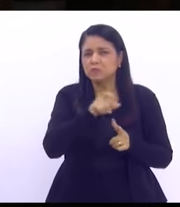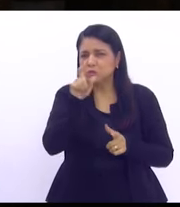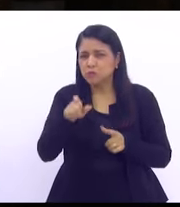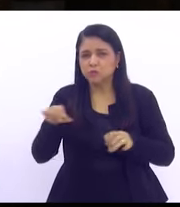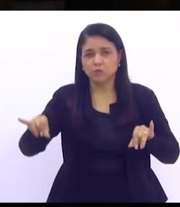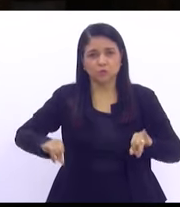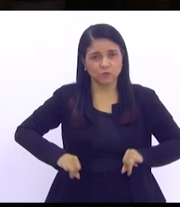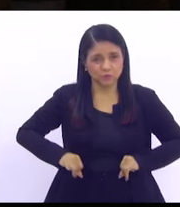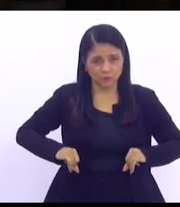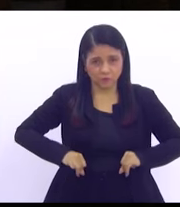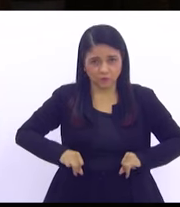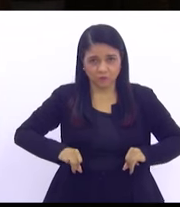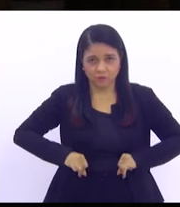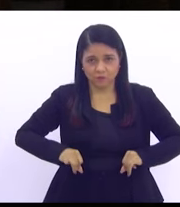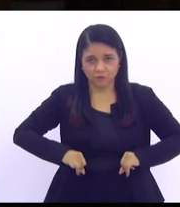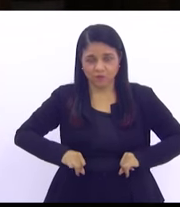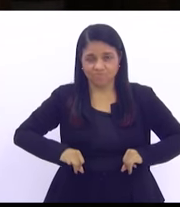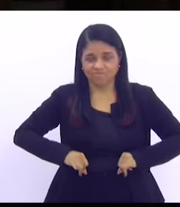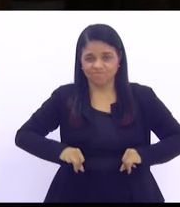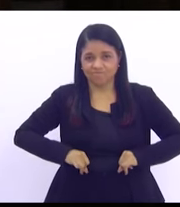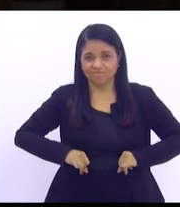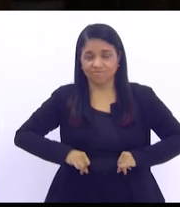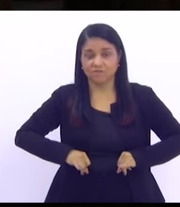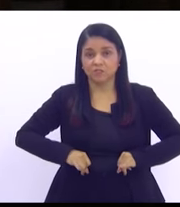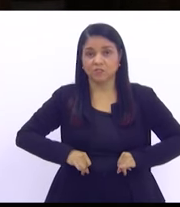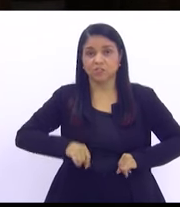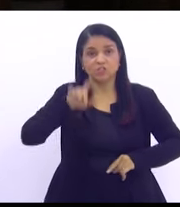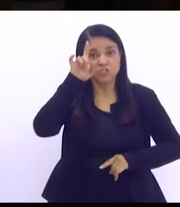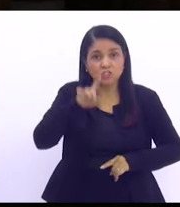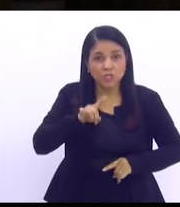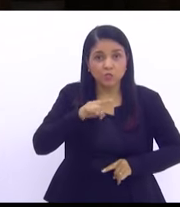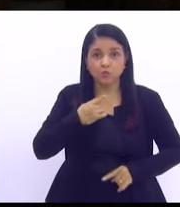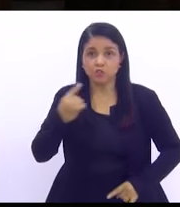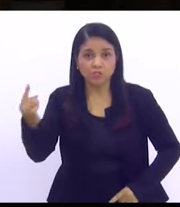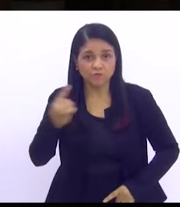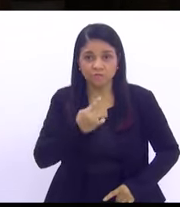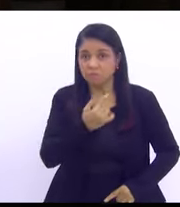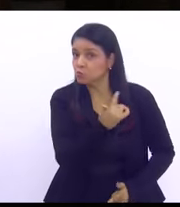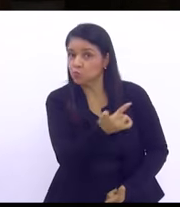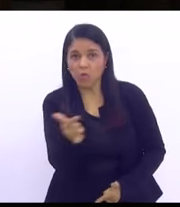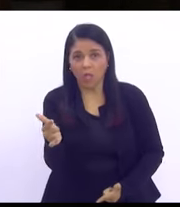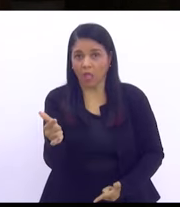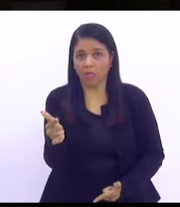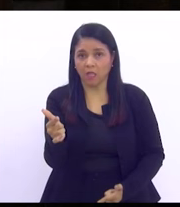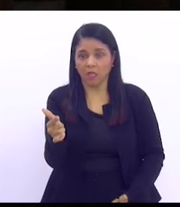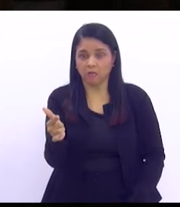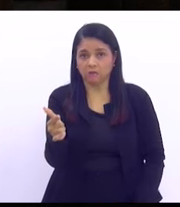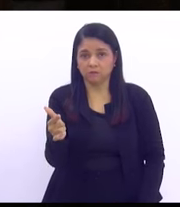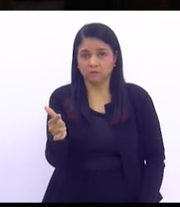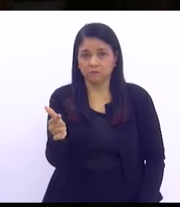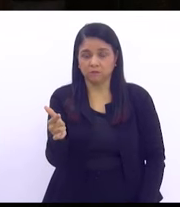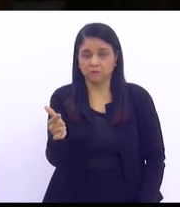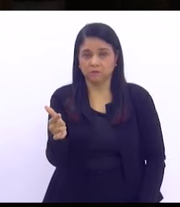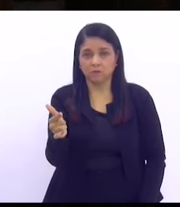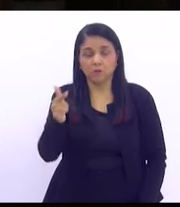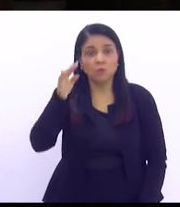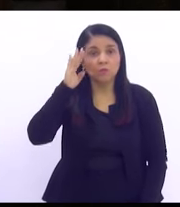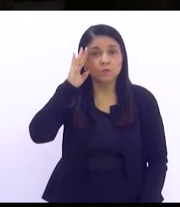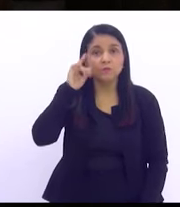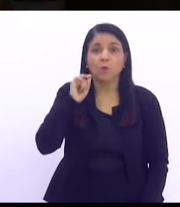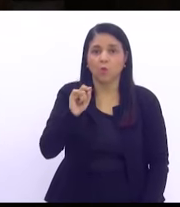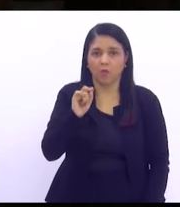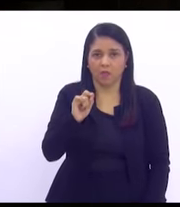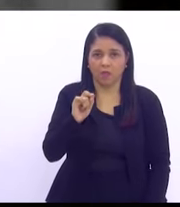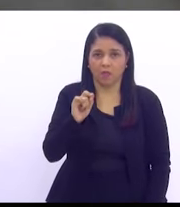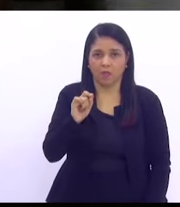sendo retirado totalmente, cerceado o seu direito de ir e vir, em via praticamente principal. E se